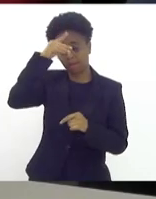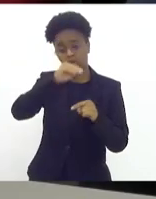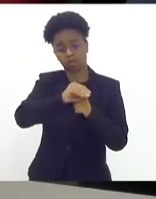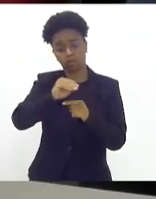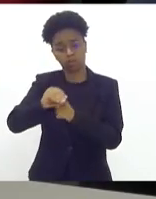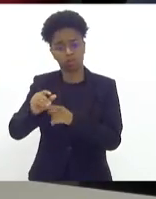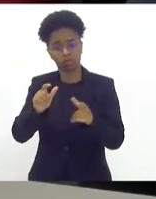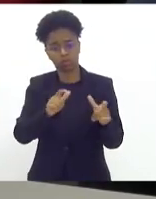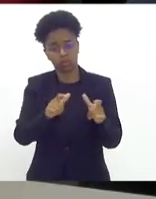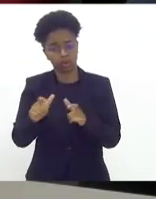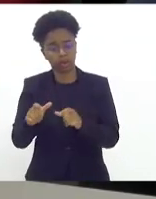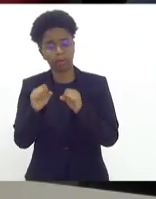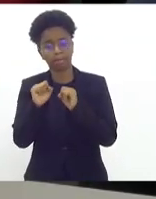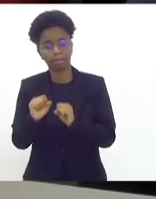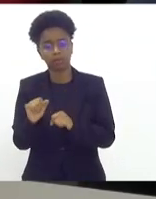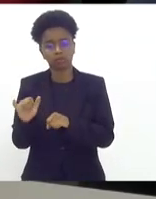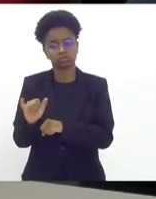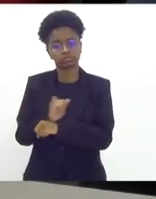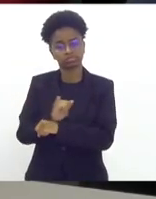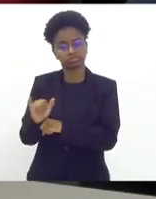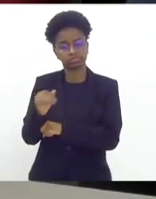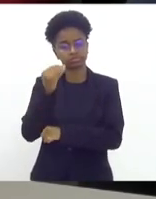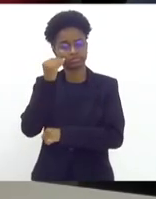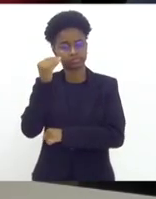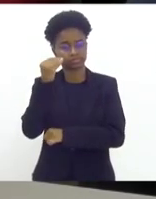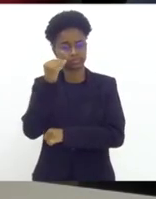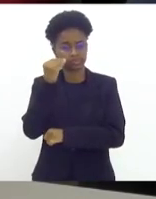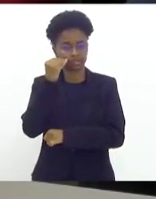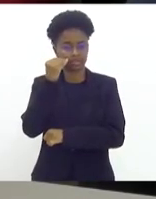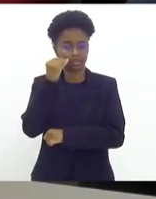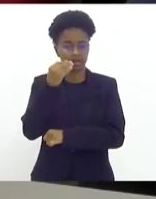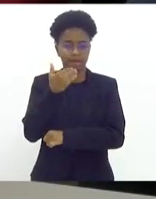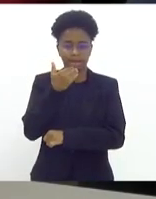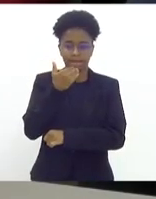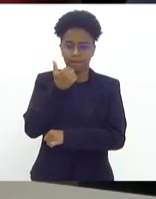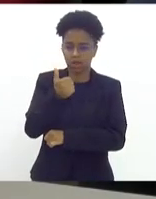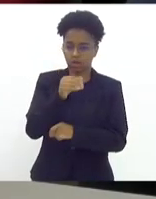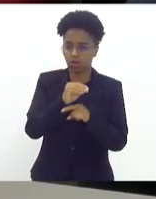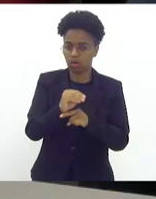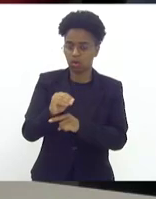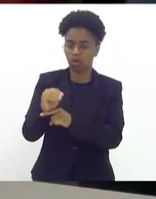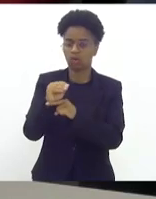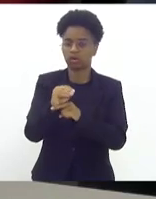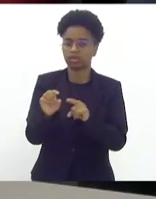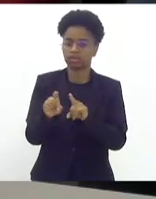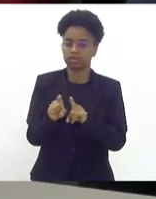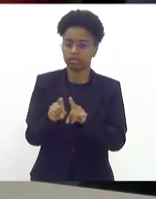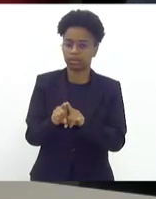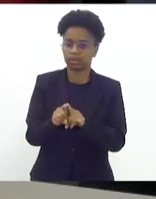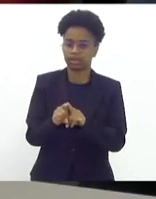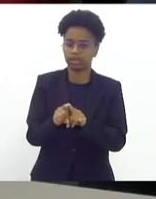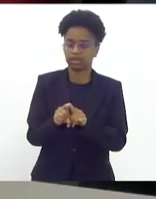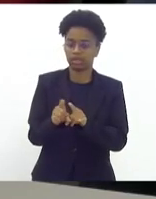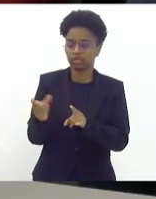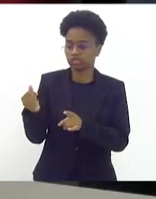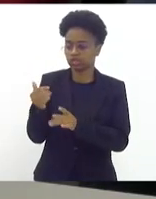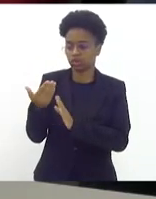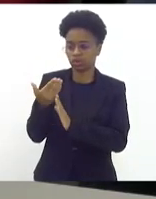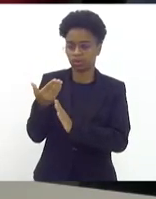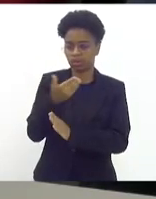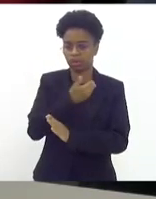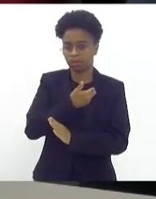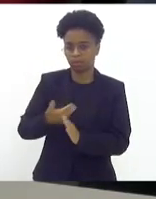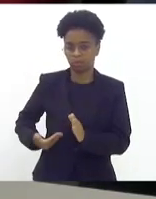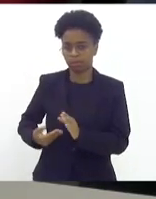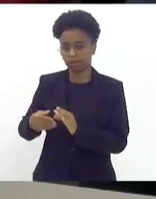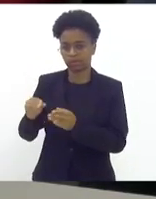espaços pode ser uma forma de fazer com que eles sejam melhores cuidados e que desonere o orçamento público